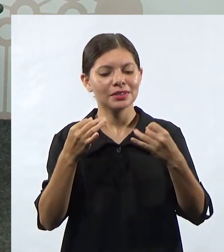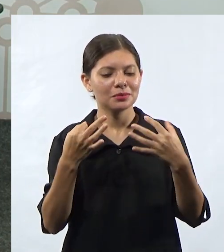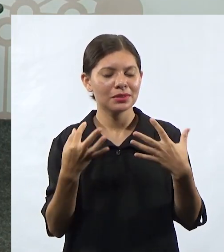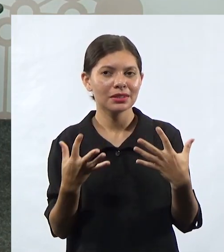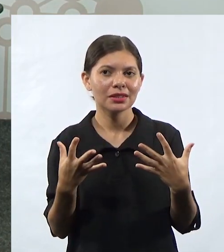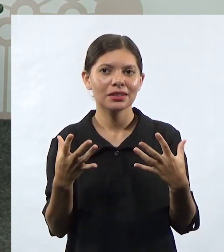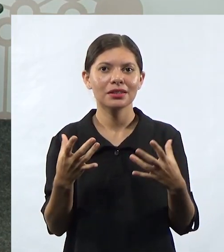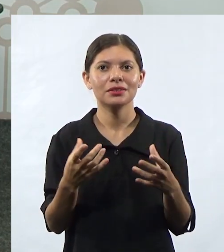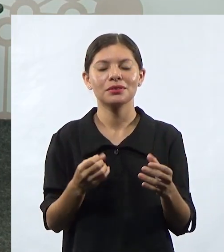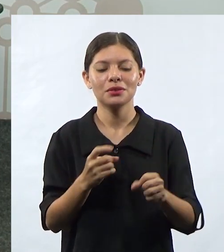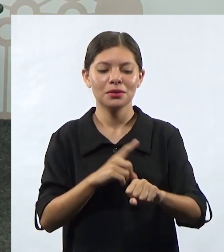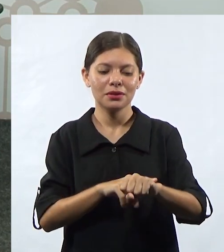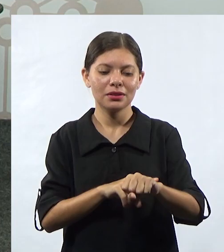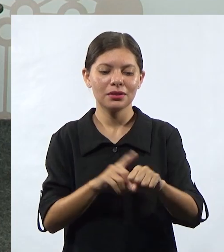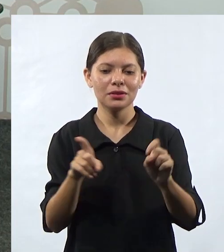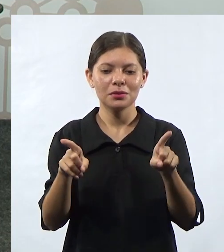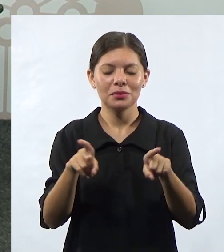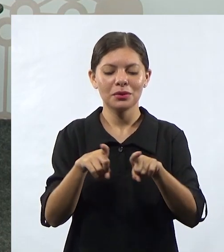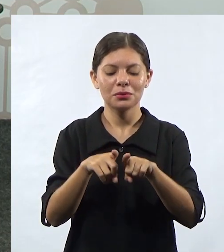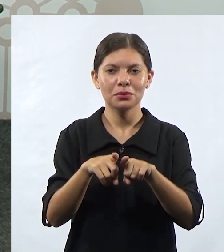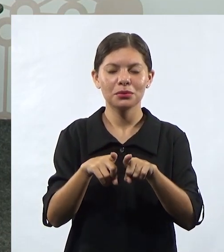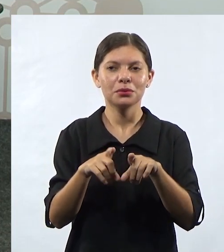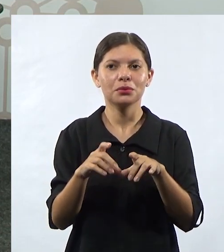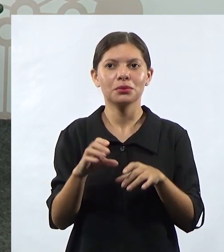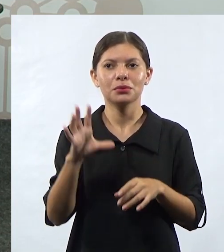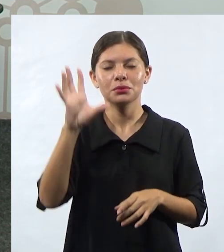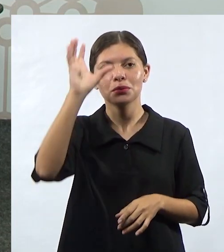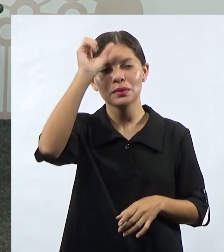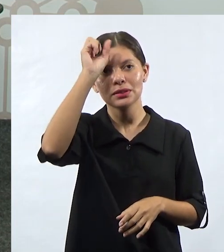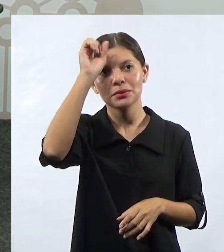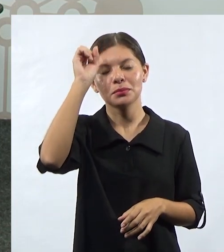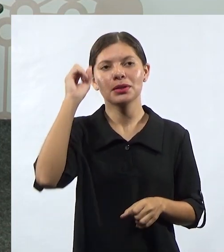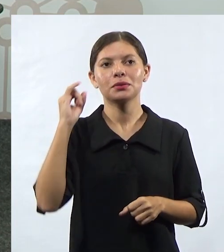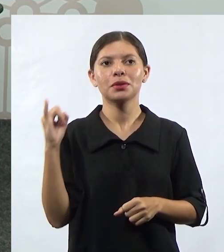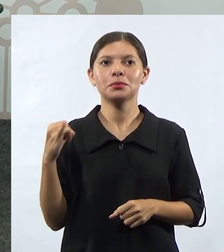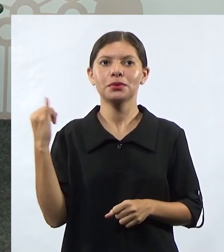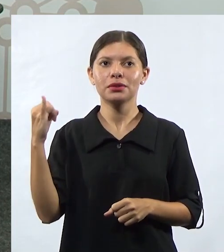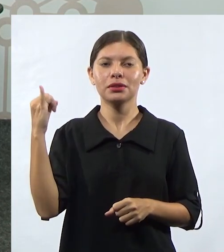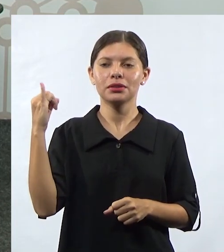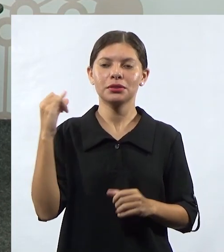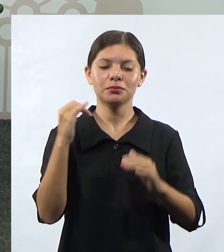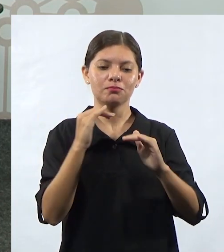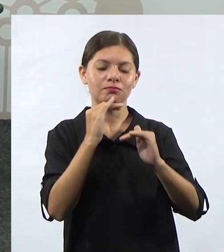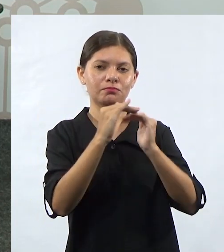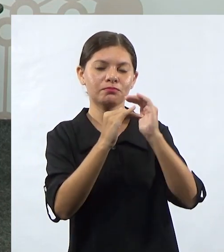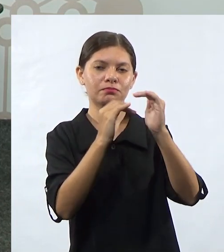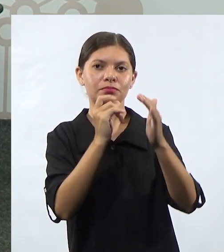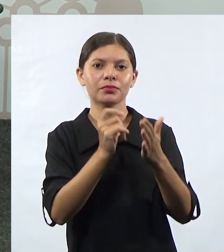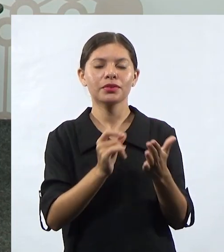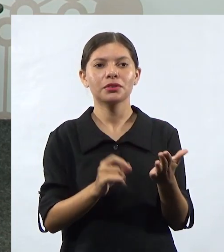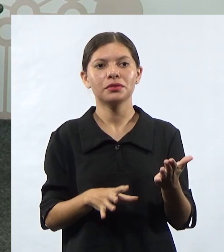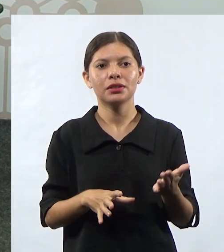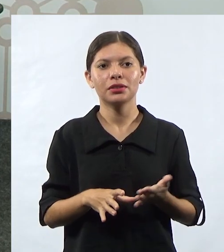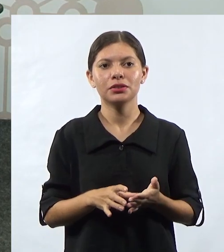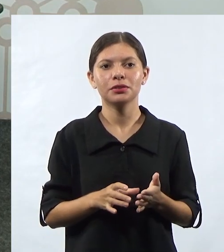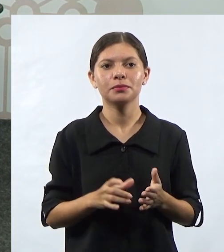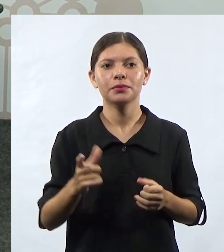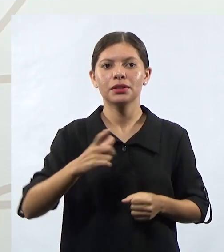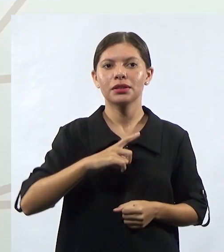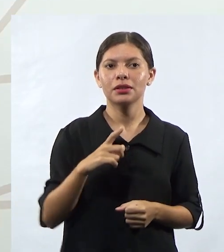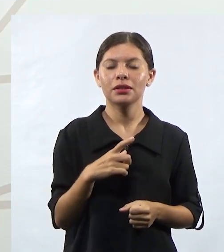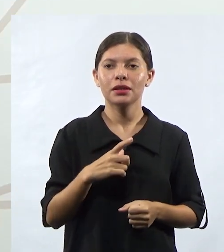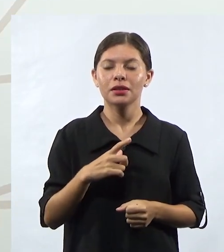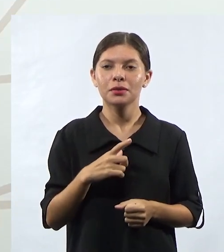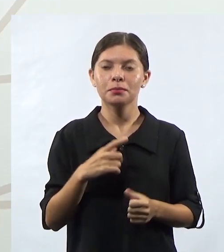curto, né? A profundidade exatamente. do conhecimento é importante para desenvolver qualquer atividade. Né? Professor, eu acho que a gente já tem nosso